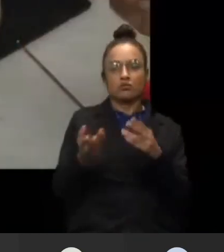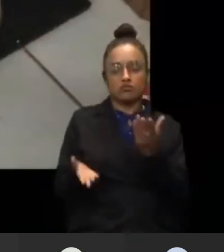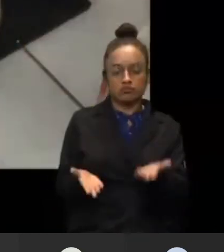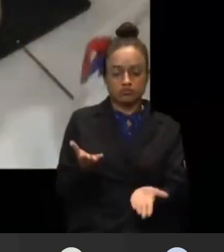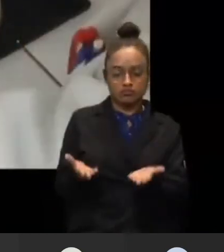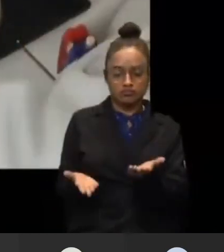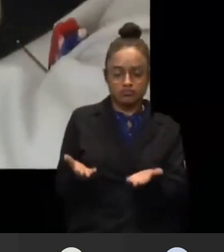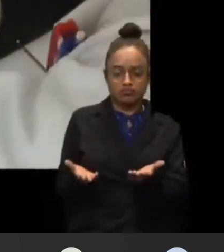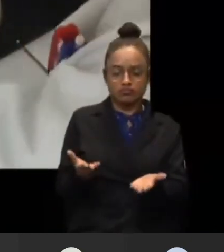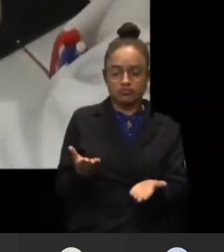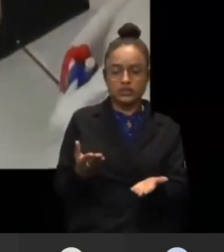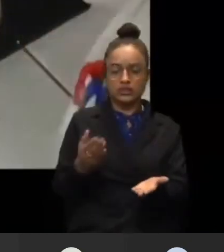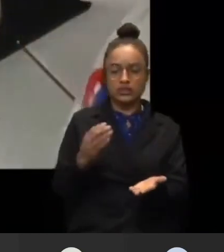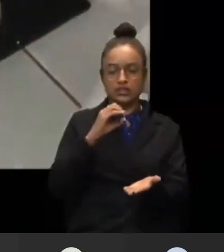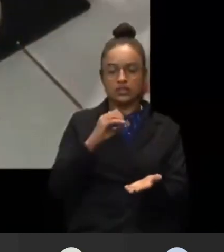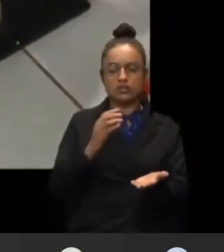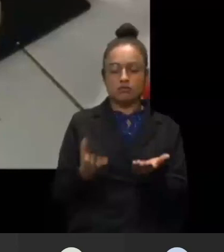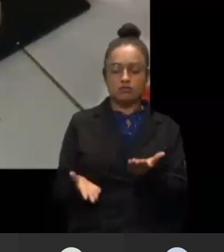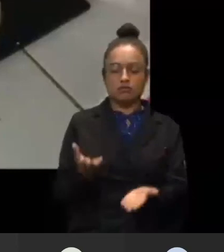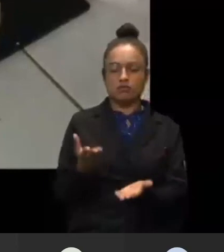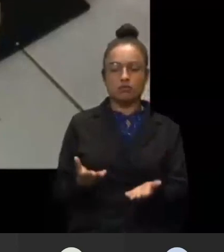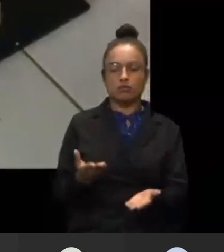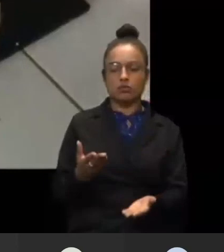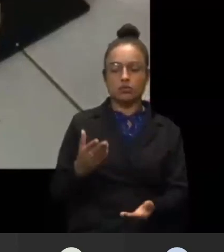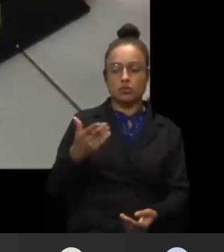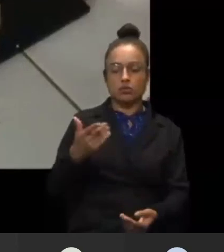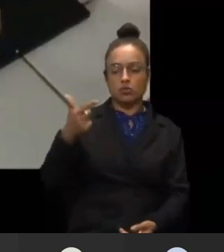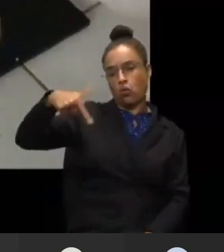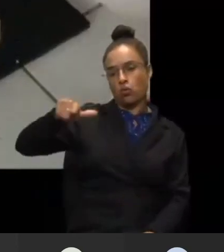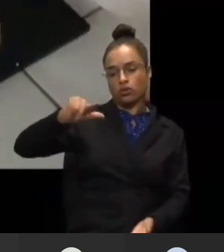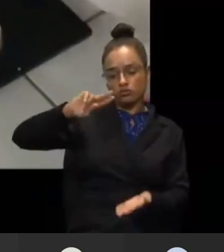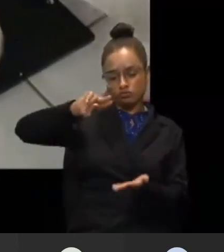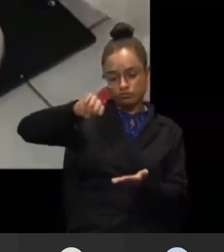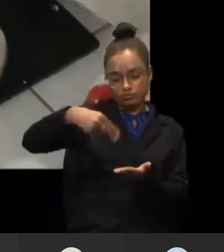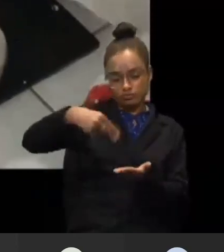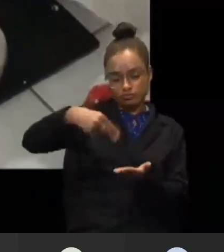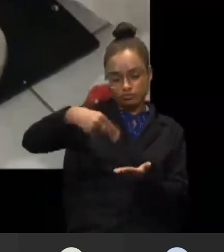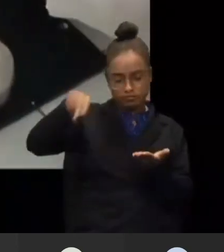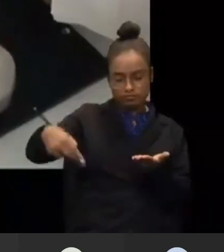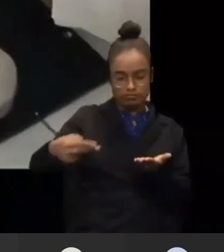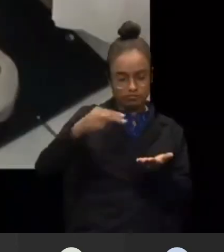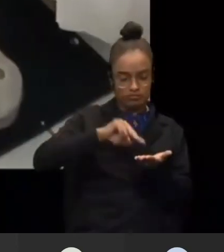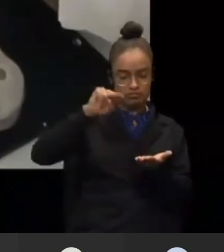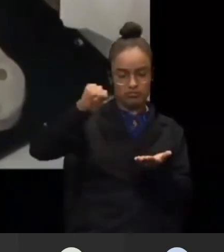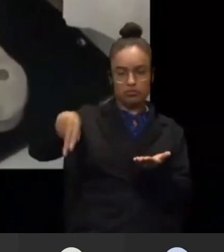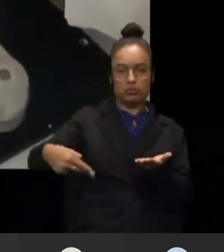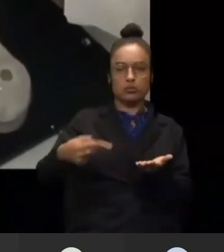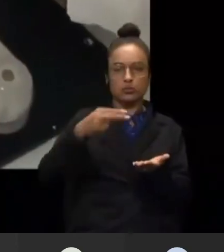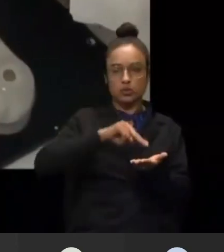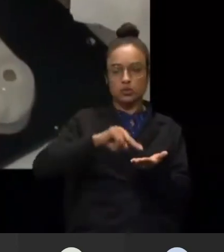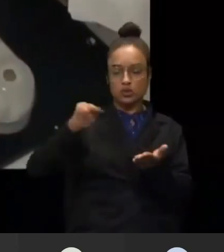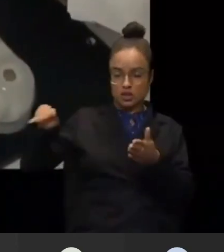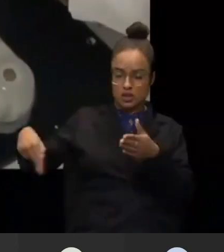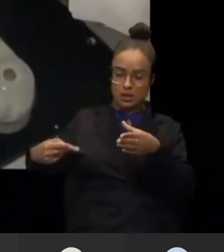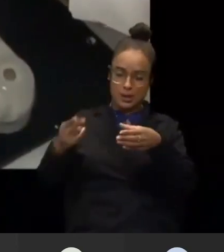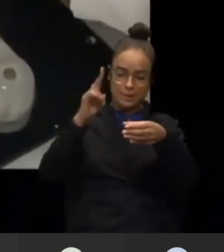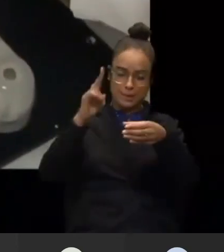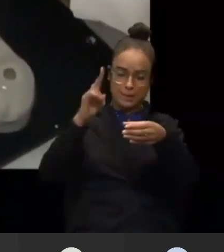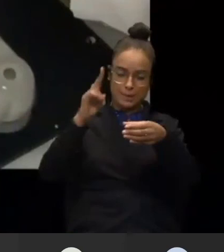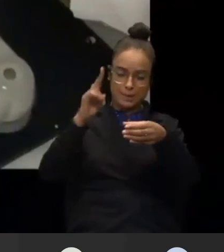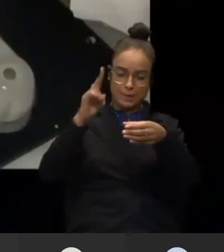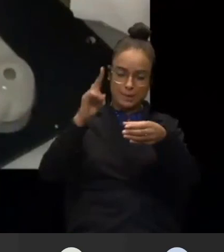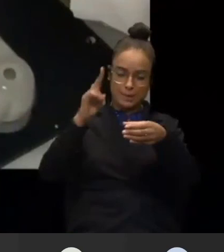a balança. Com auxílio de outra espátula, nós vamos pegar a margarina. Isso. Com